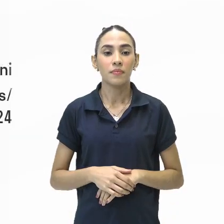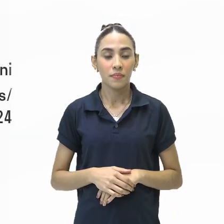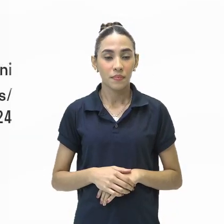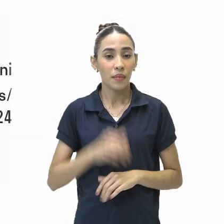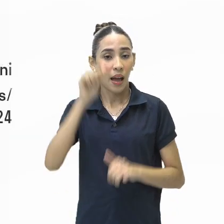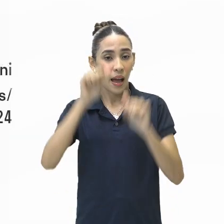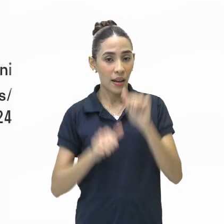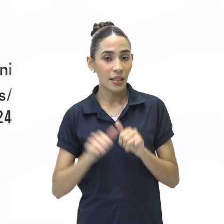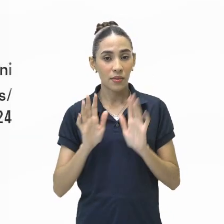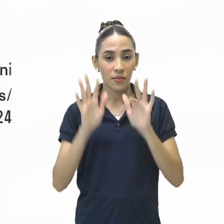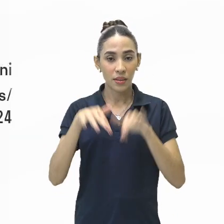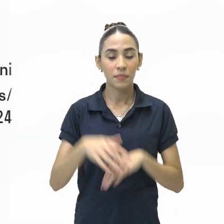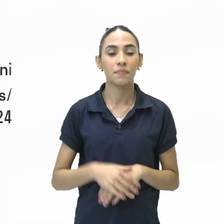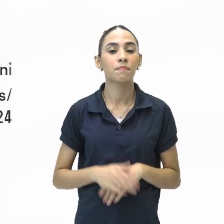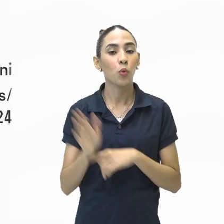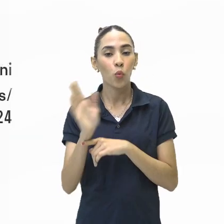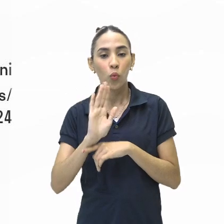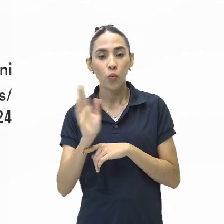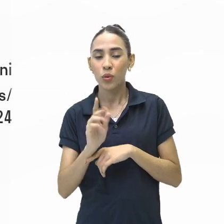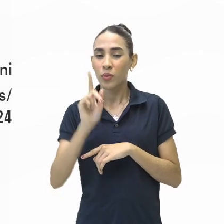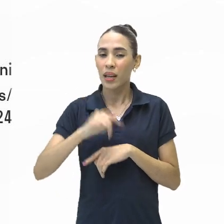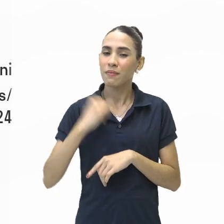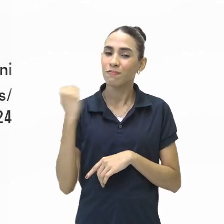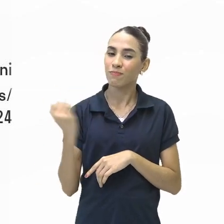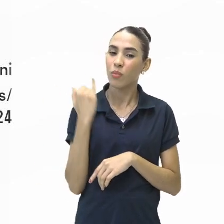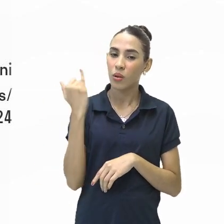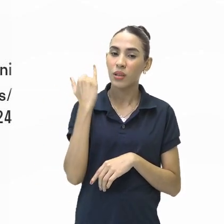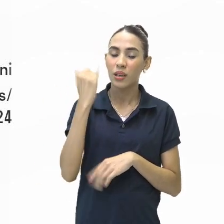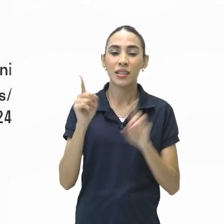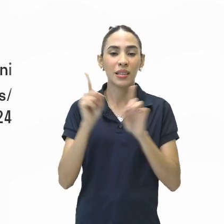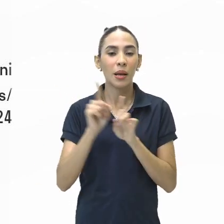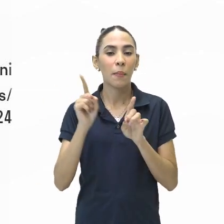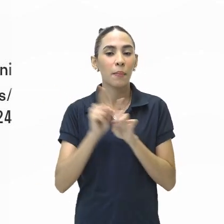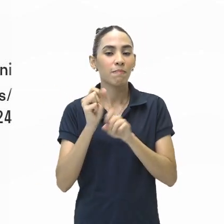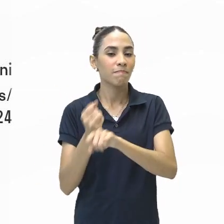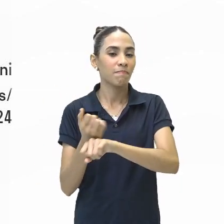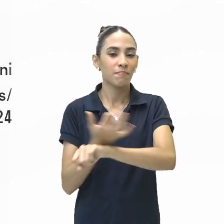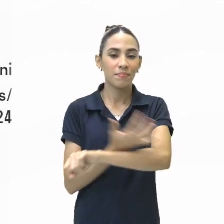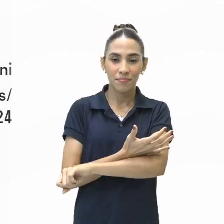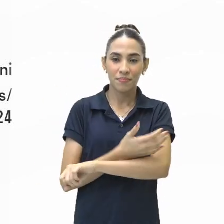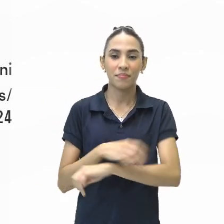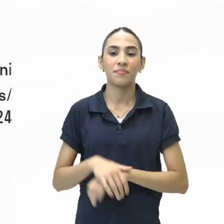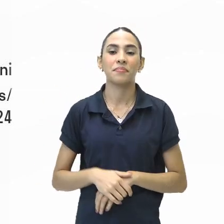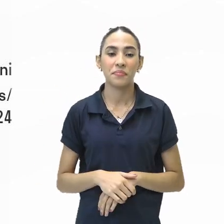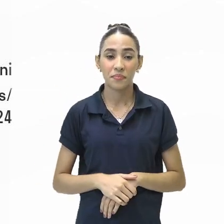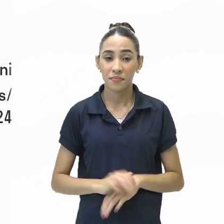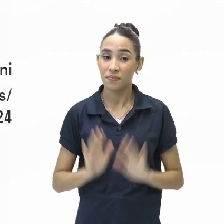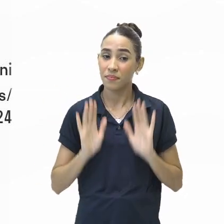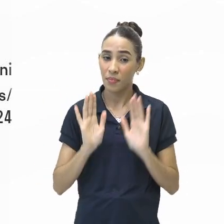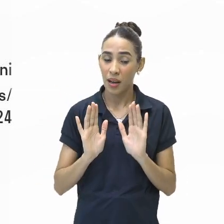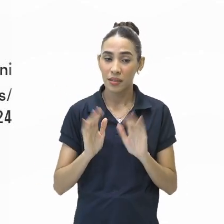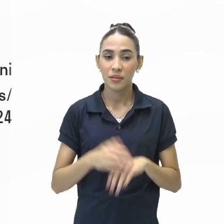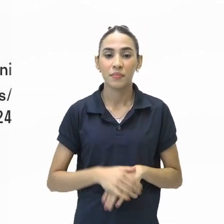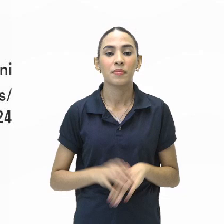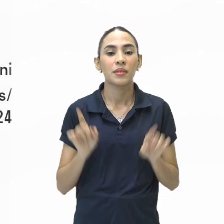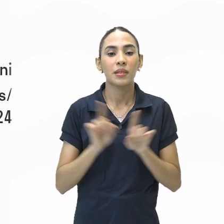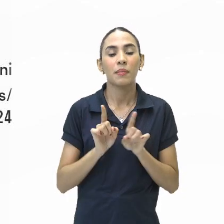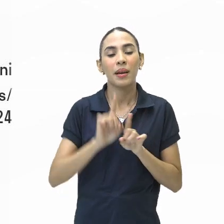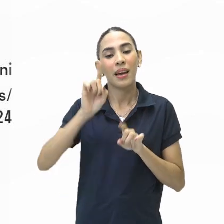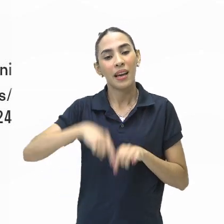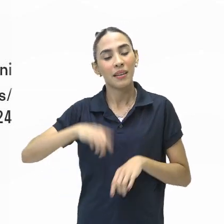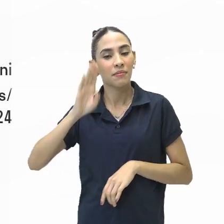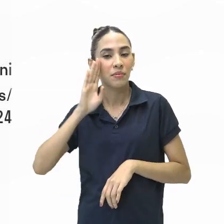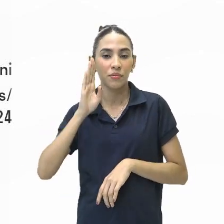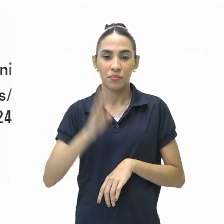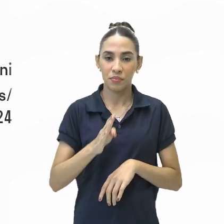a avaliação final. Interestelar é grandioso, solene e emocionante, mas também